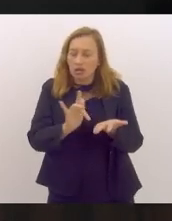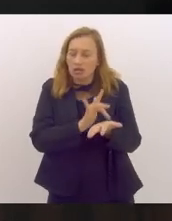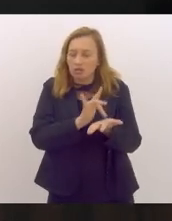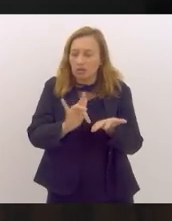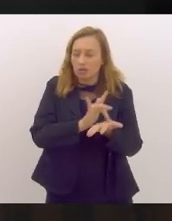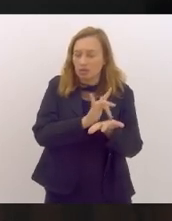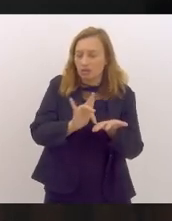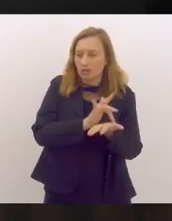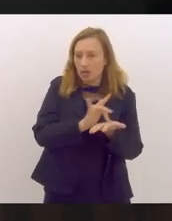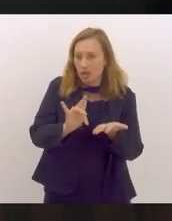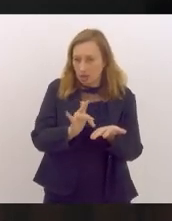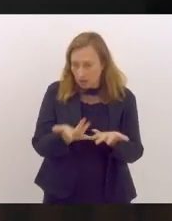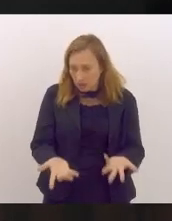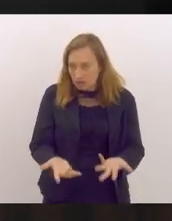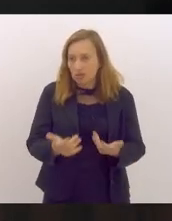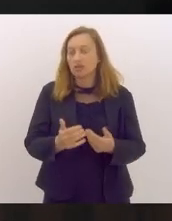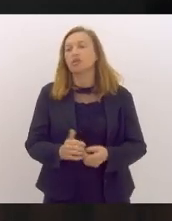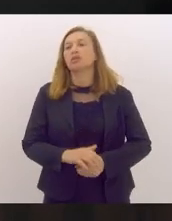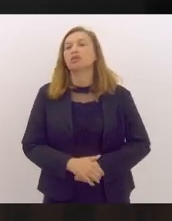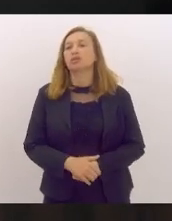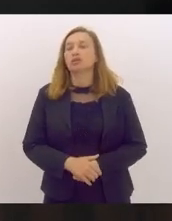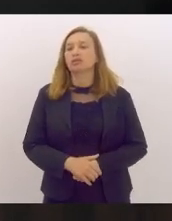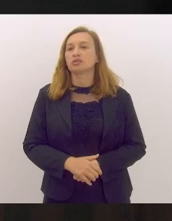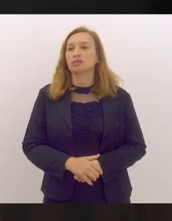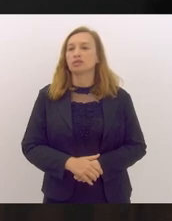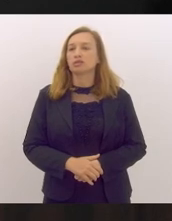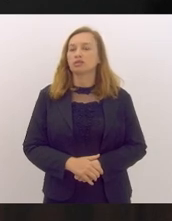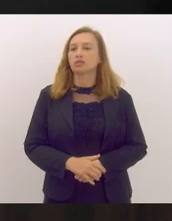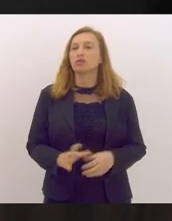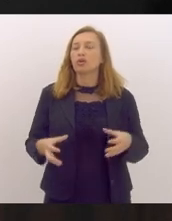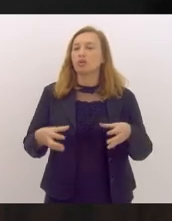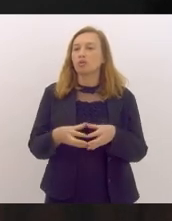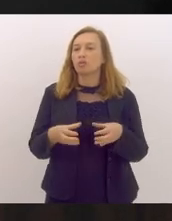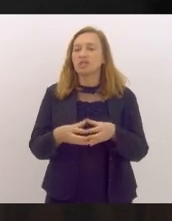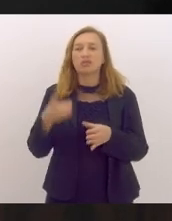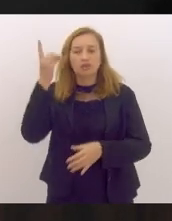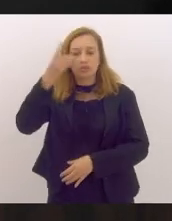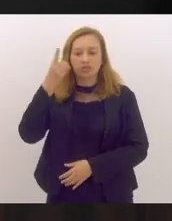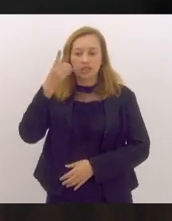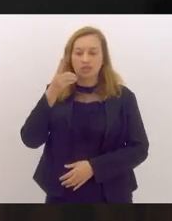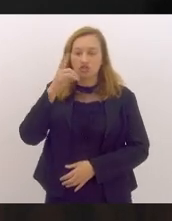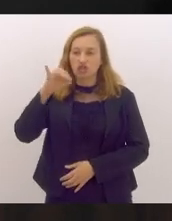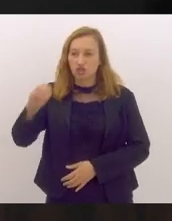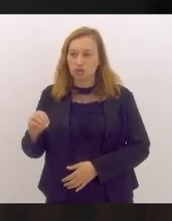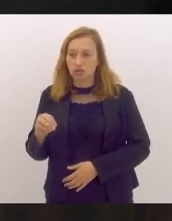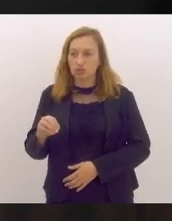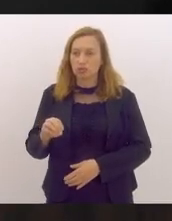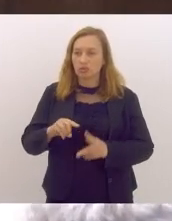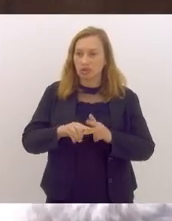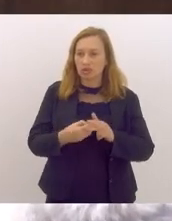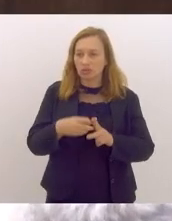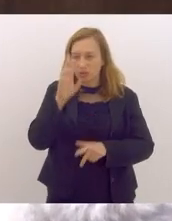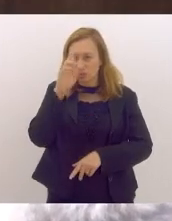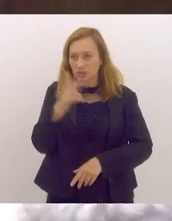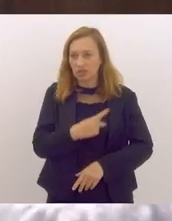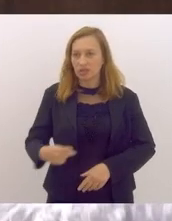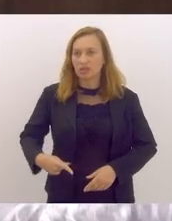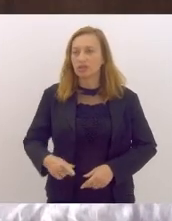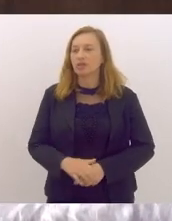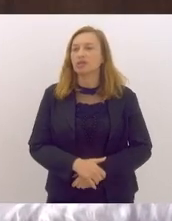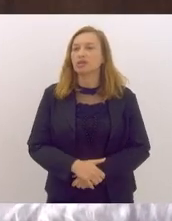das comissões de emendas condicionais e vetos. Para emitir parecer pela comissão, o deputado Marcelo Dino. Pela manutenção, senhor presidente.